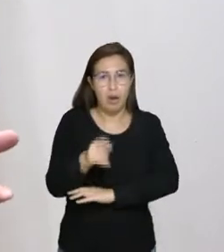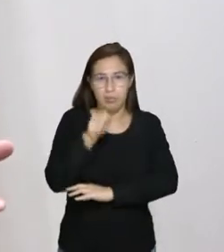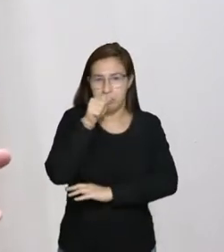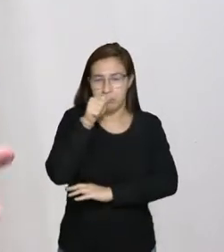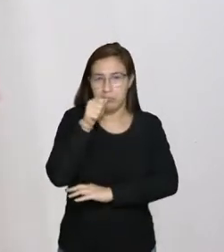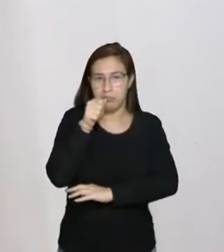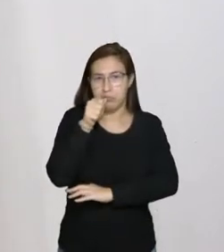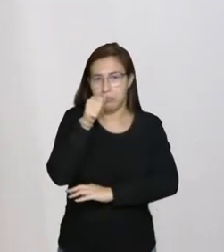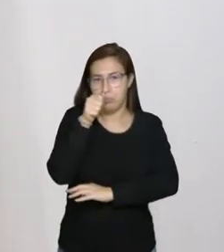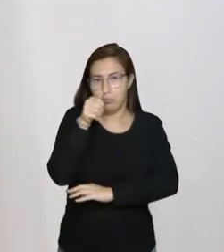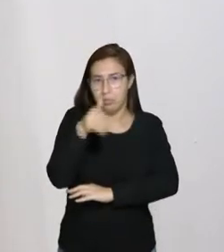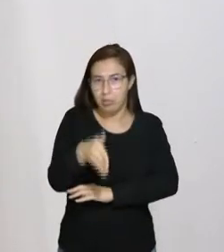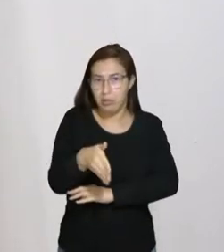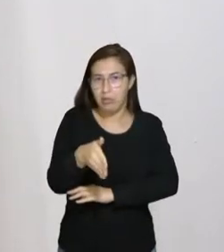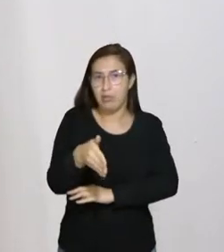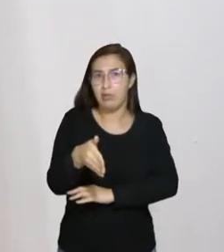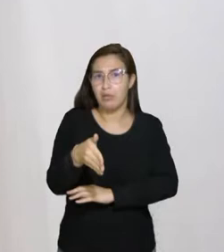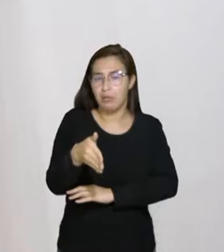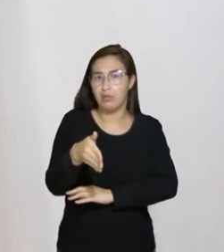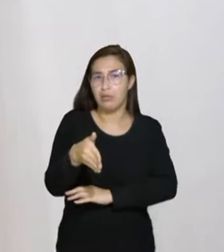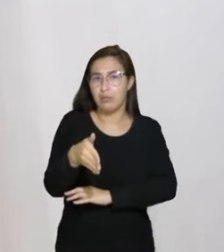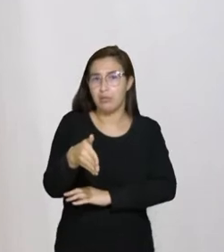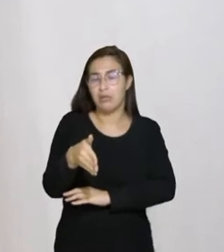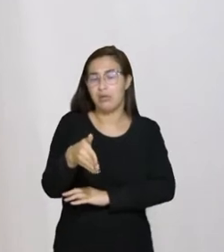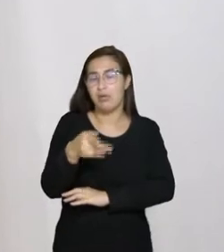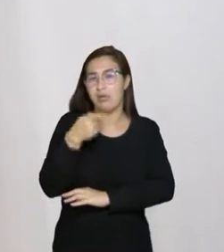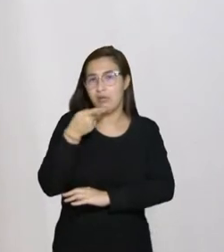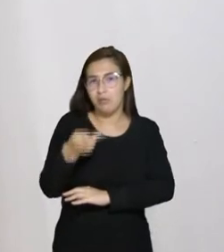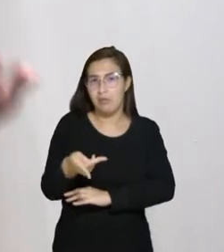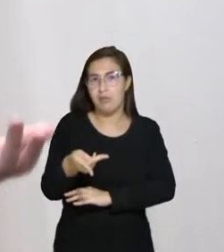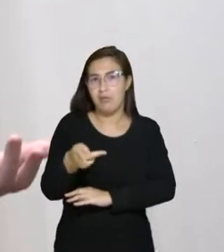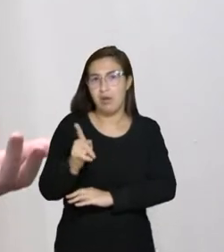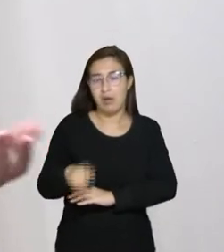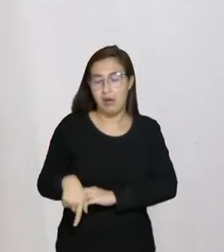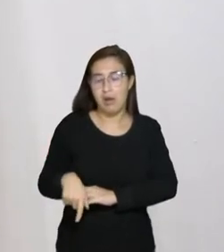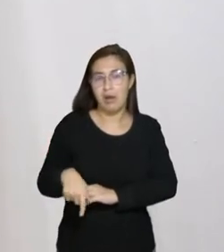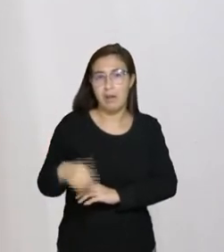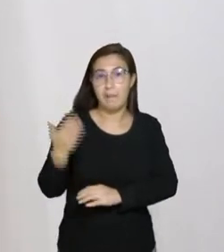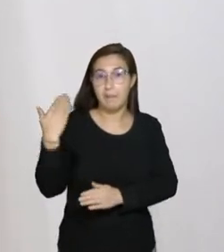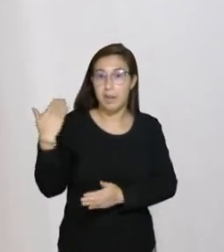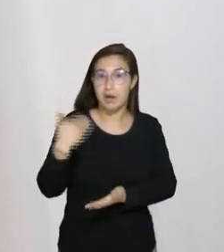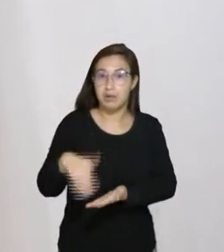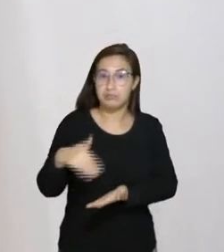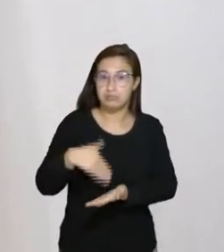o governador sabe do problema que teve, é o ex-secretário.